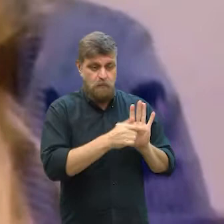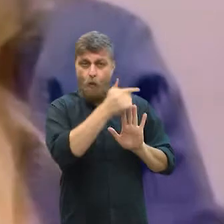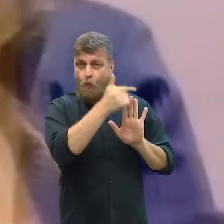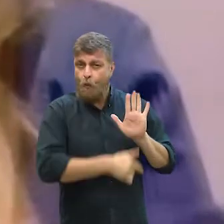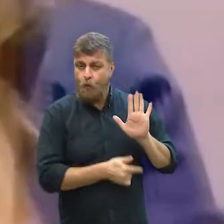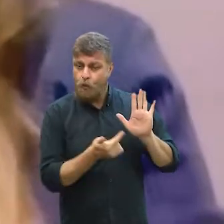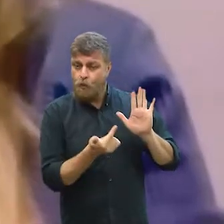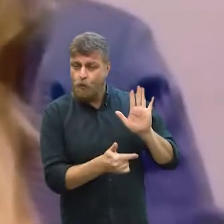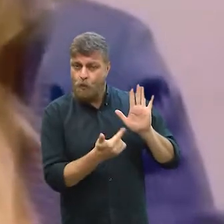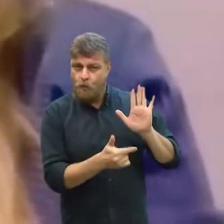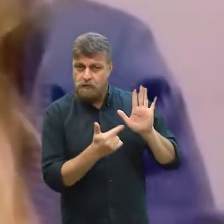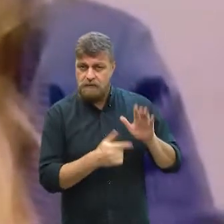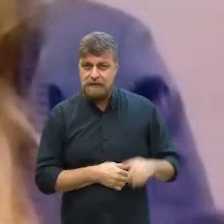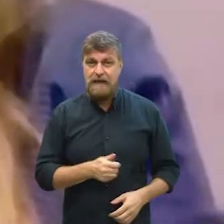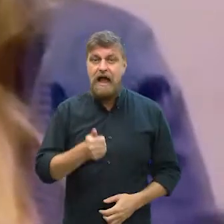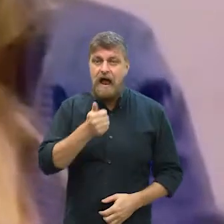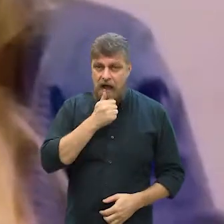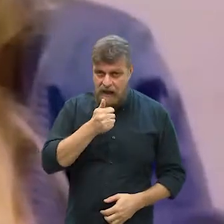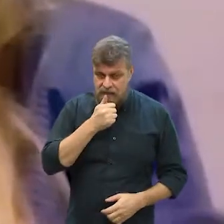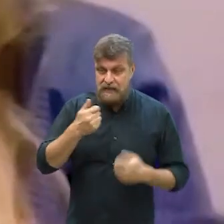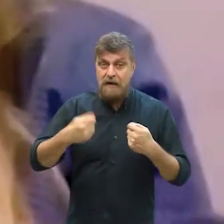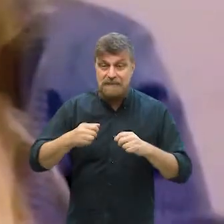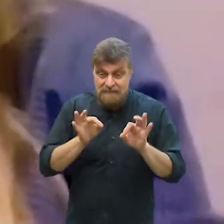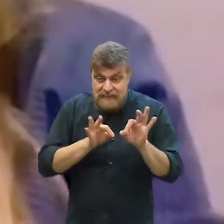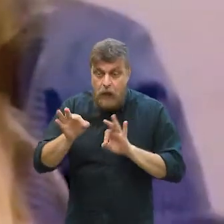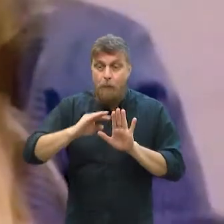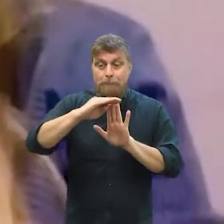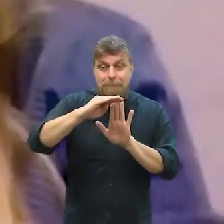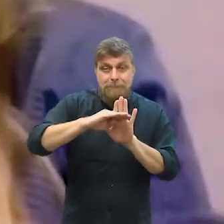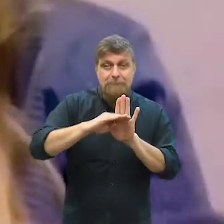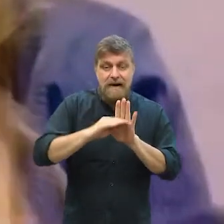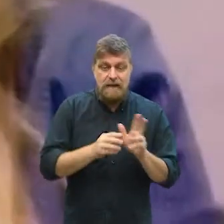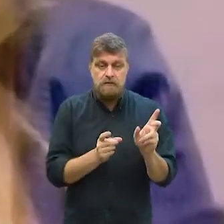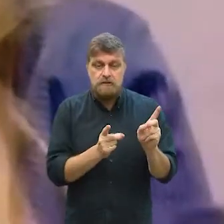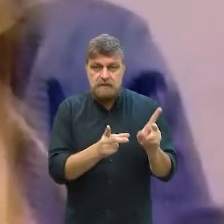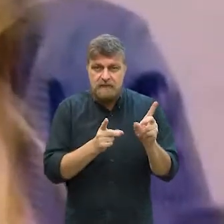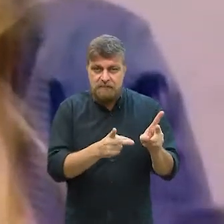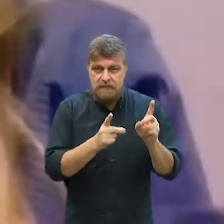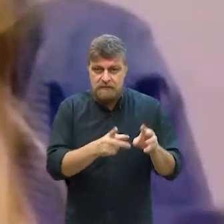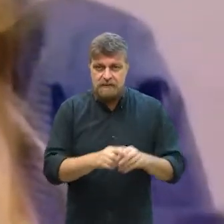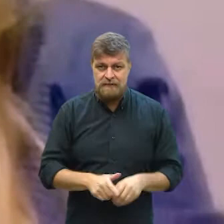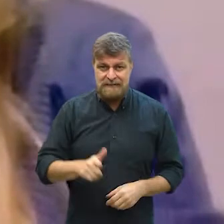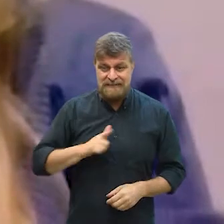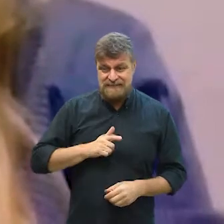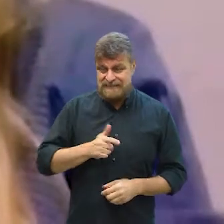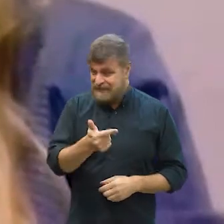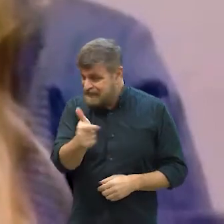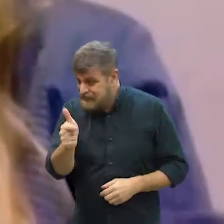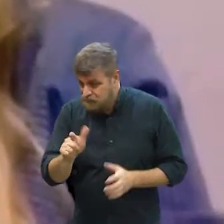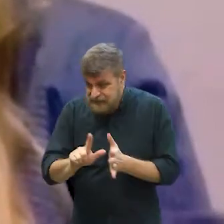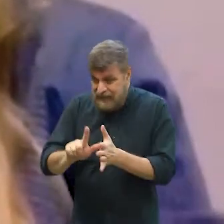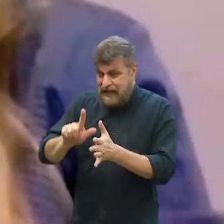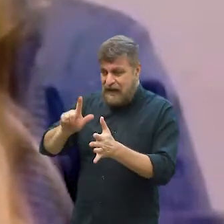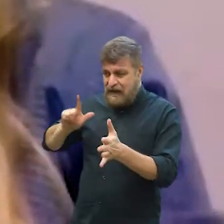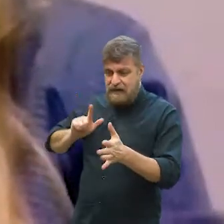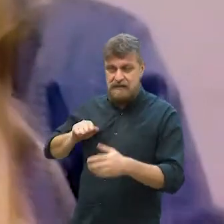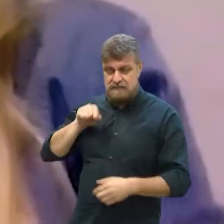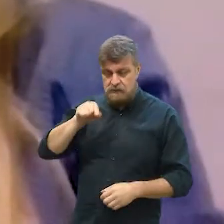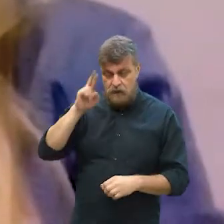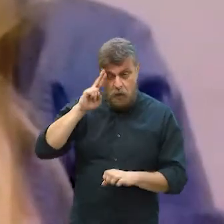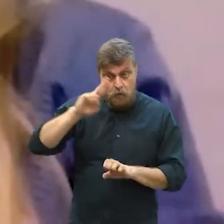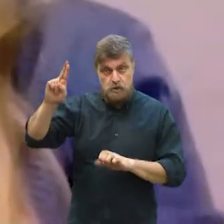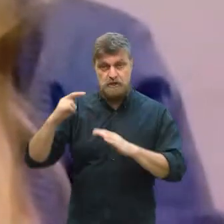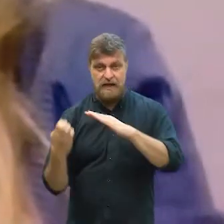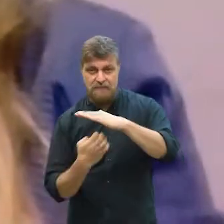planejamento, que, se possível, faça ainda assim o plano de negócios, mas se não puder utilizar a ferramenta de plano de negócios,